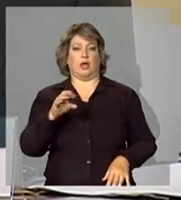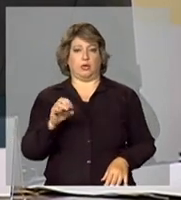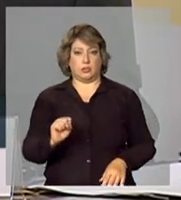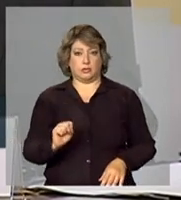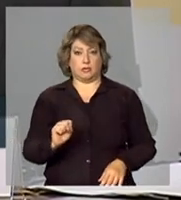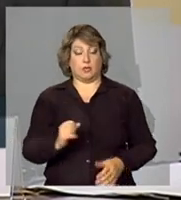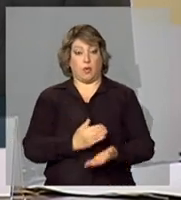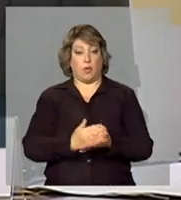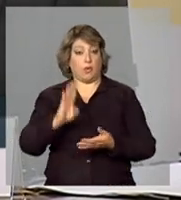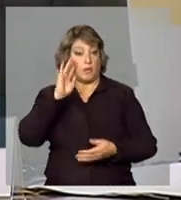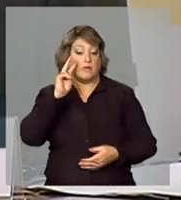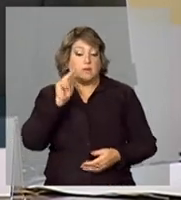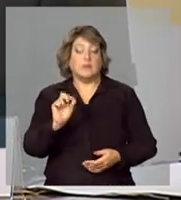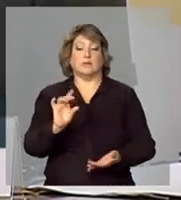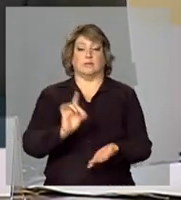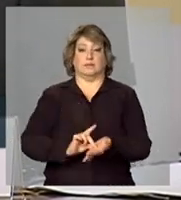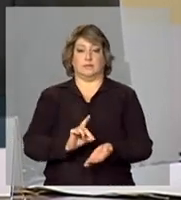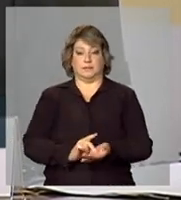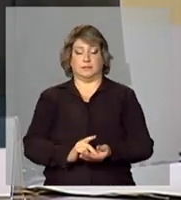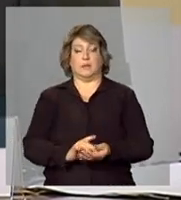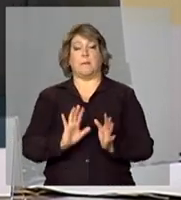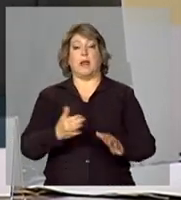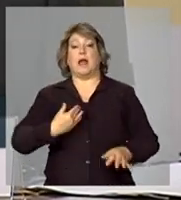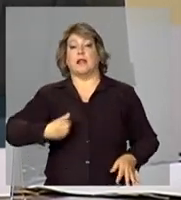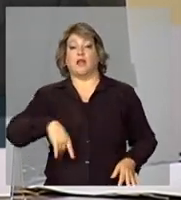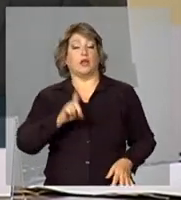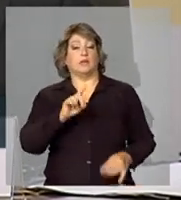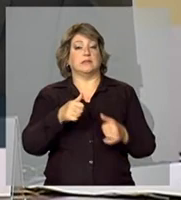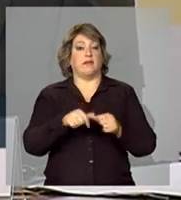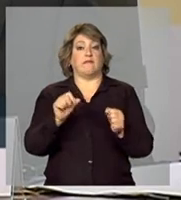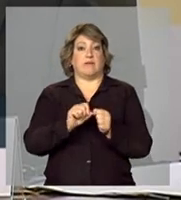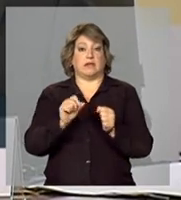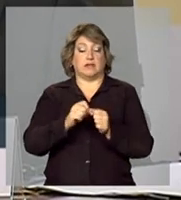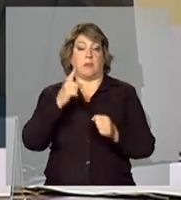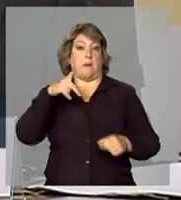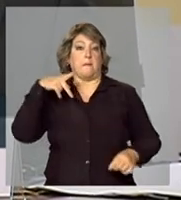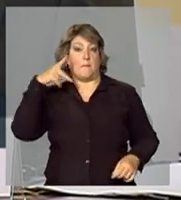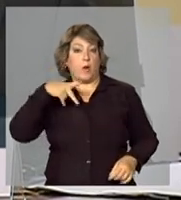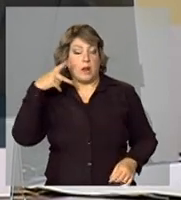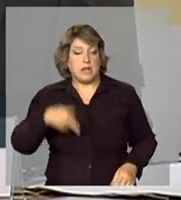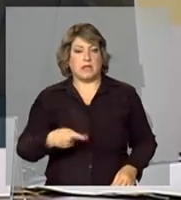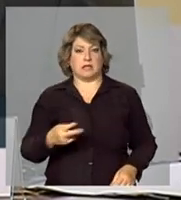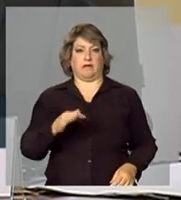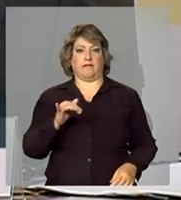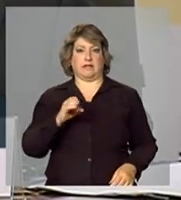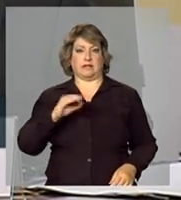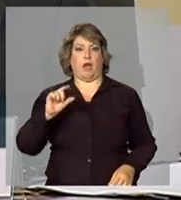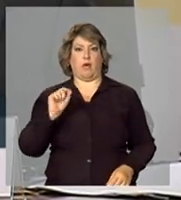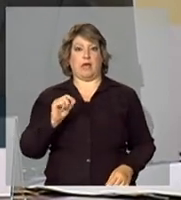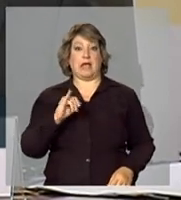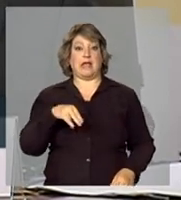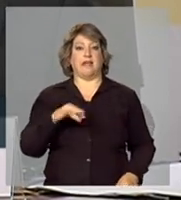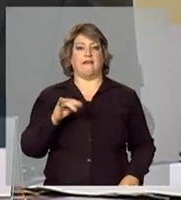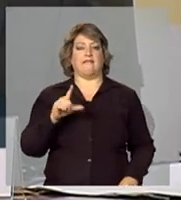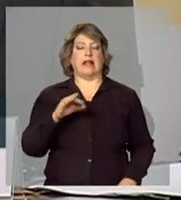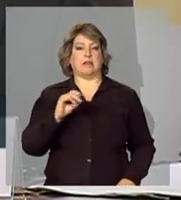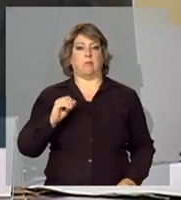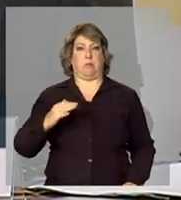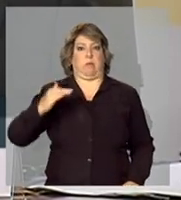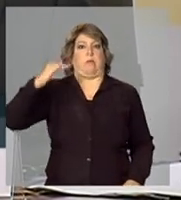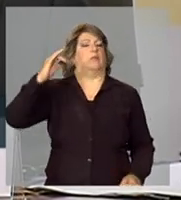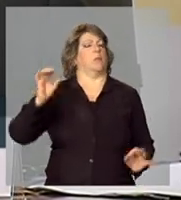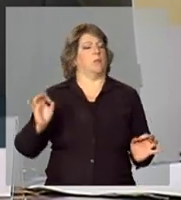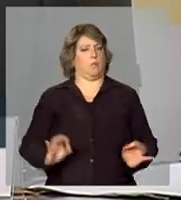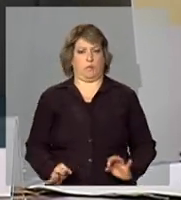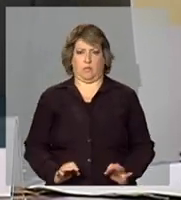é agora nós não estamos fazendo uma política fiscal e fracionar pelo contrário eu mostrei